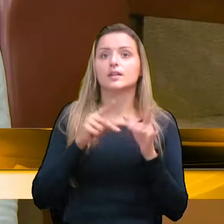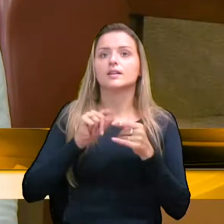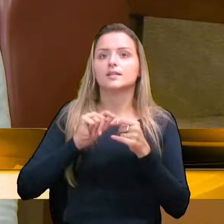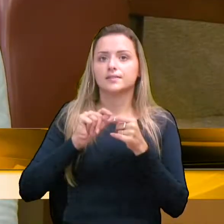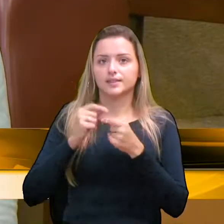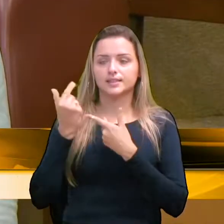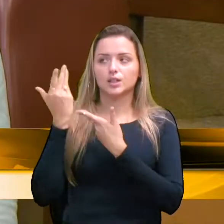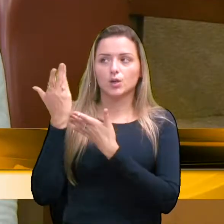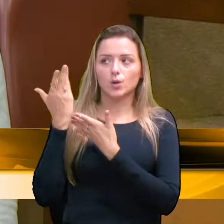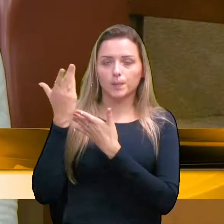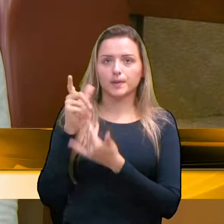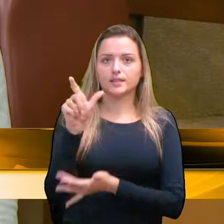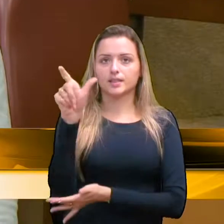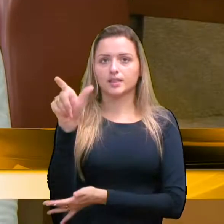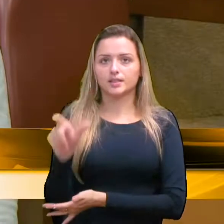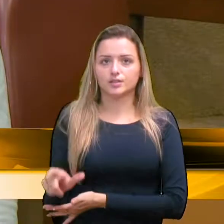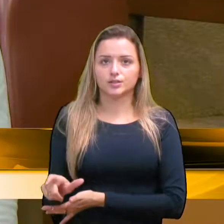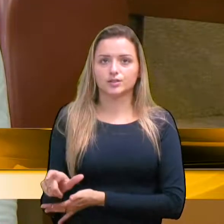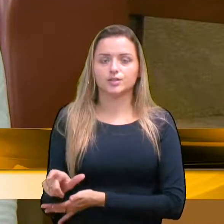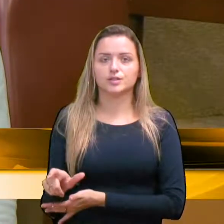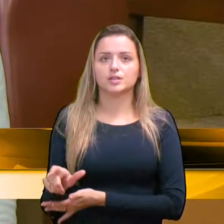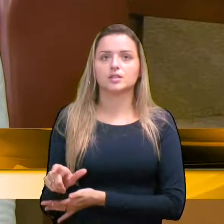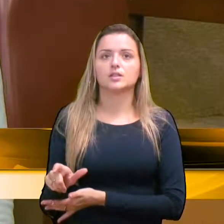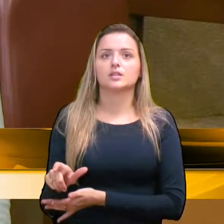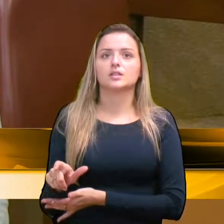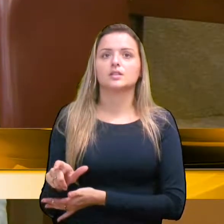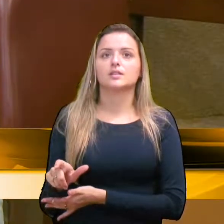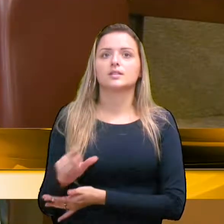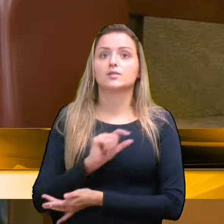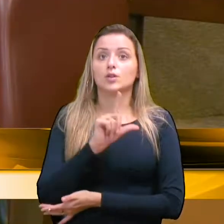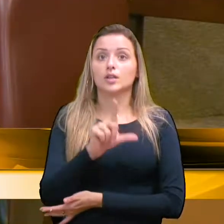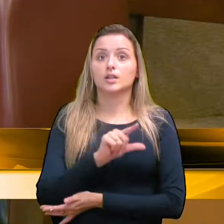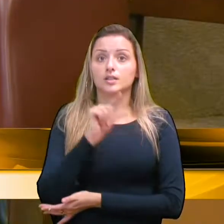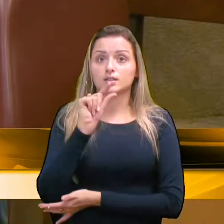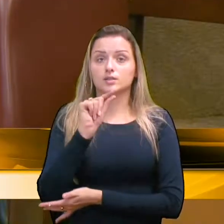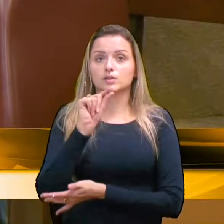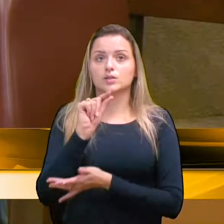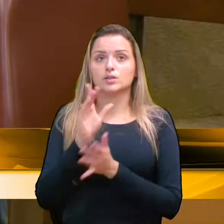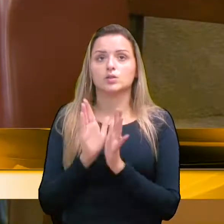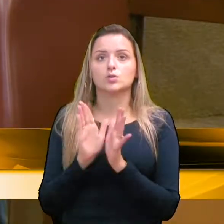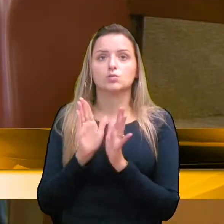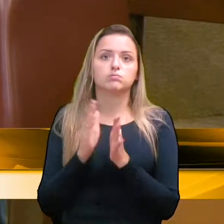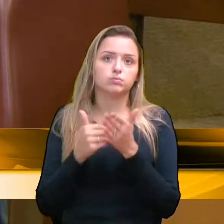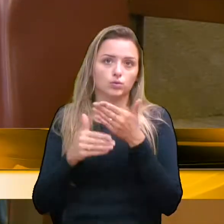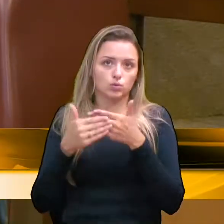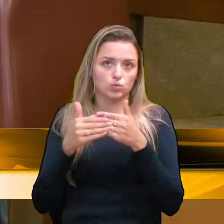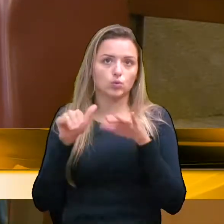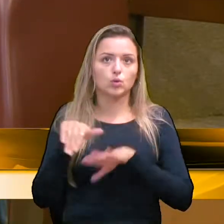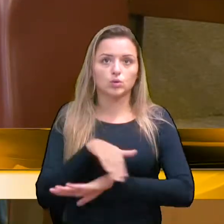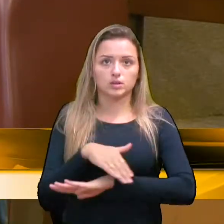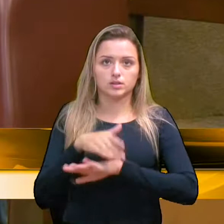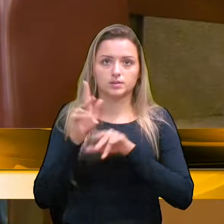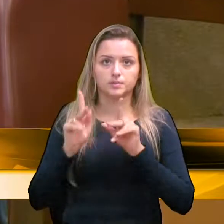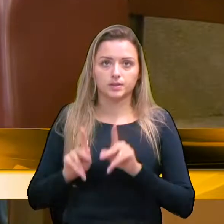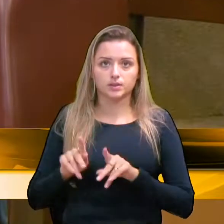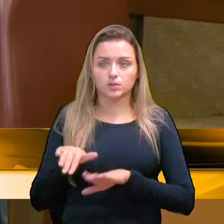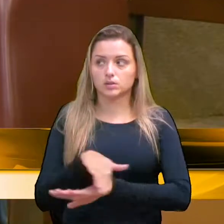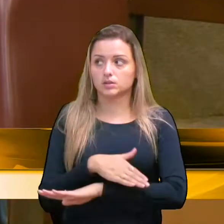homenagear uma pessoa, né, uma pessoa que foi escolhida pelo consenso dos moradores dessa rua,